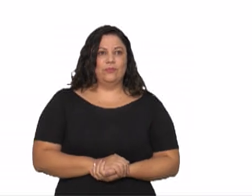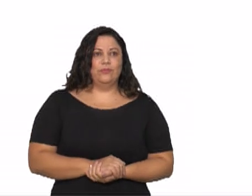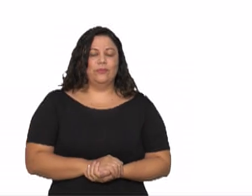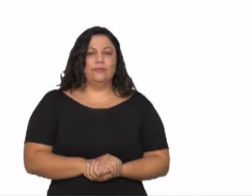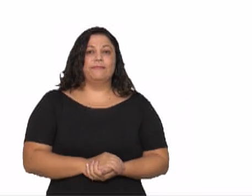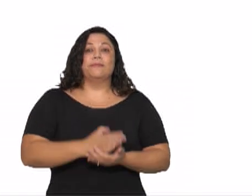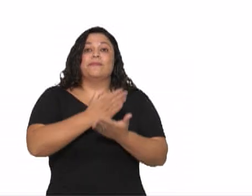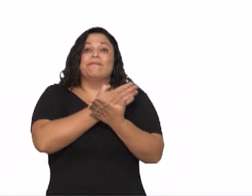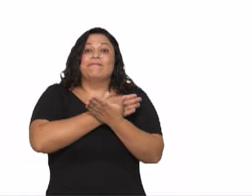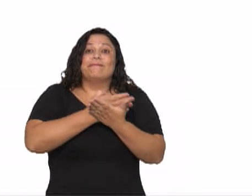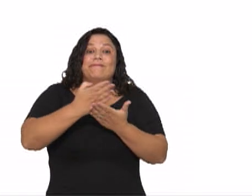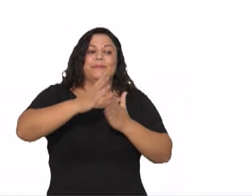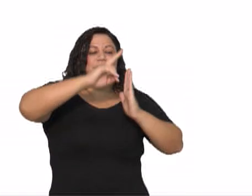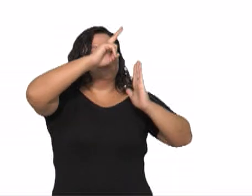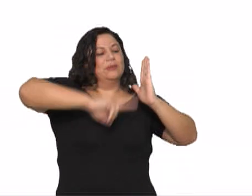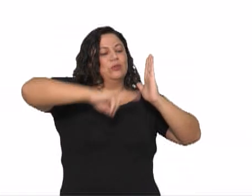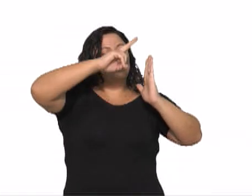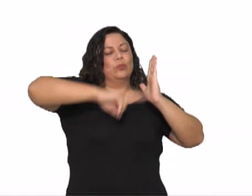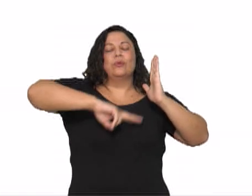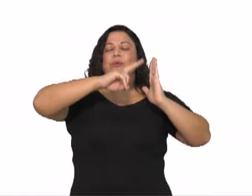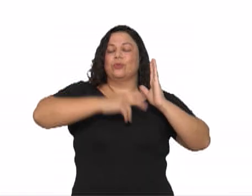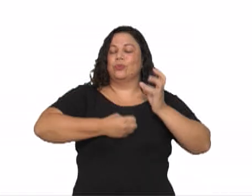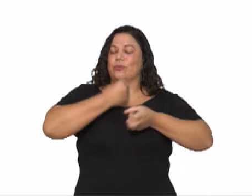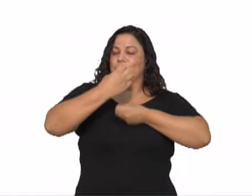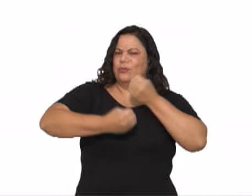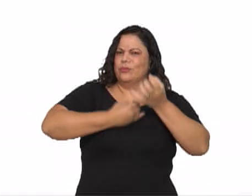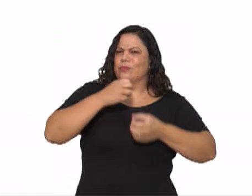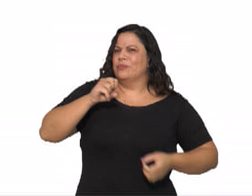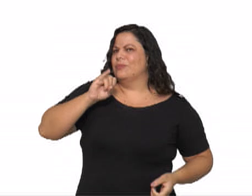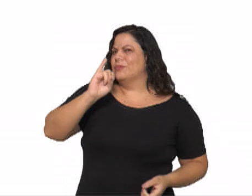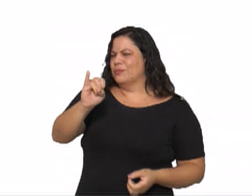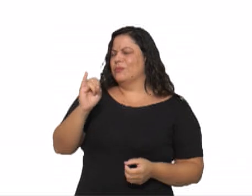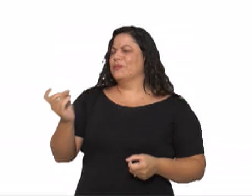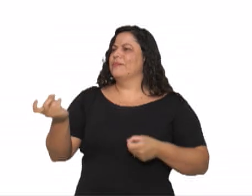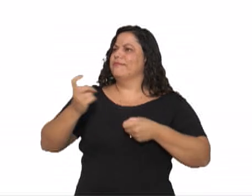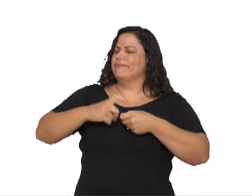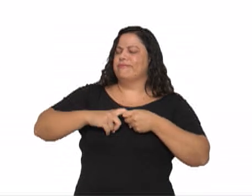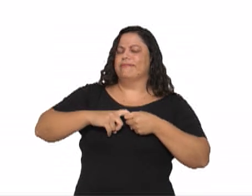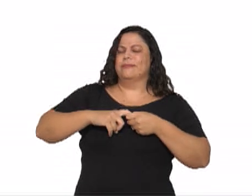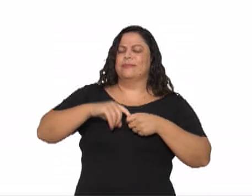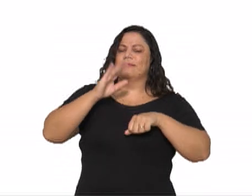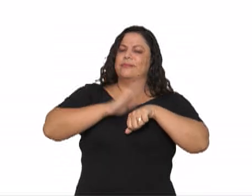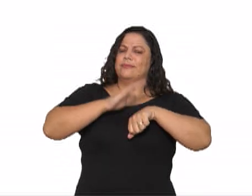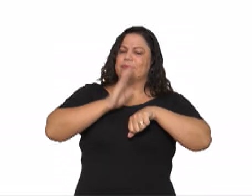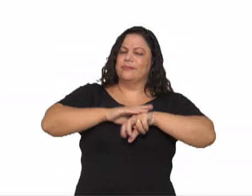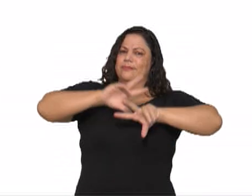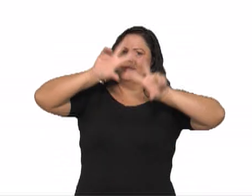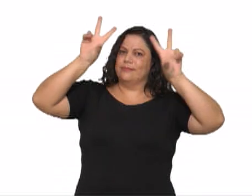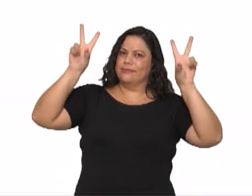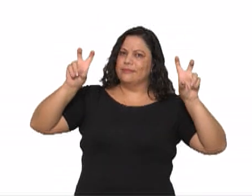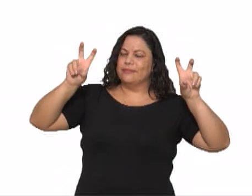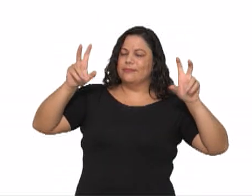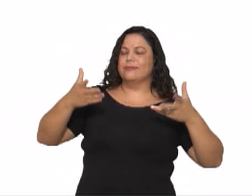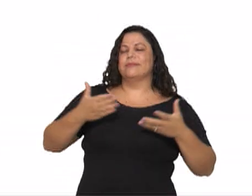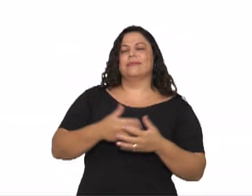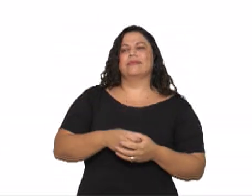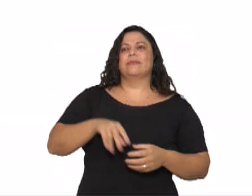do poema Si tuviera tiempo. Si tuviera tiempo, escribiria um solo verso,